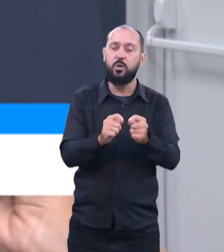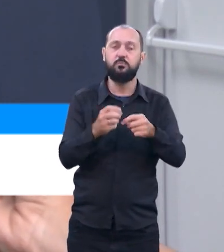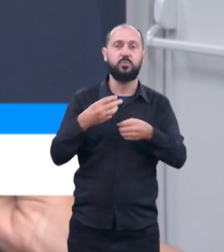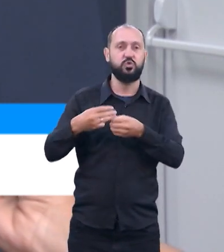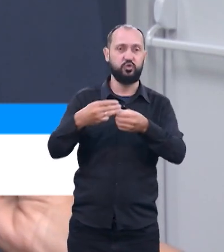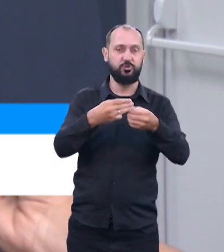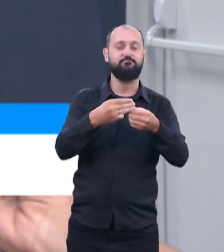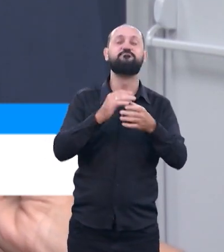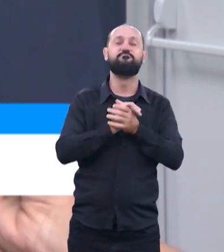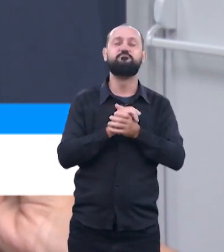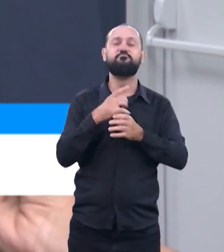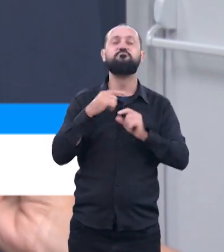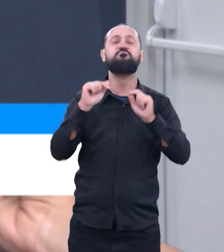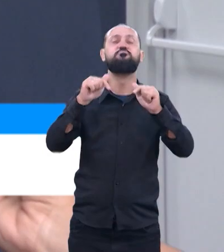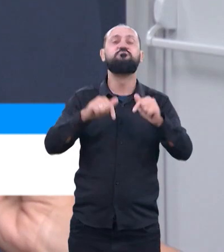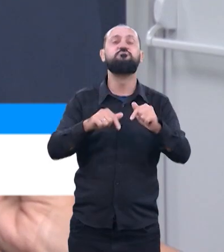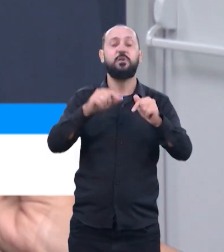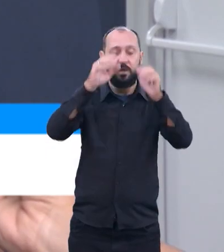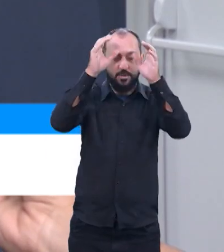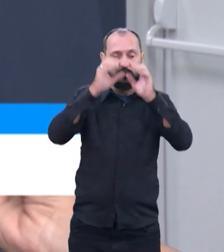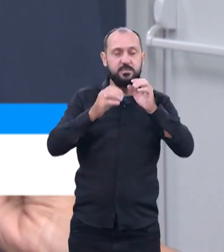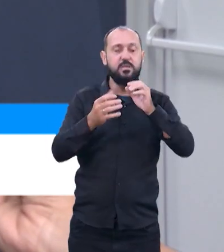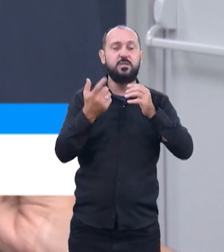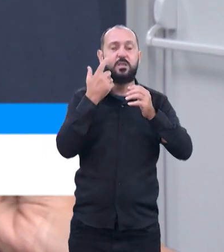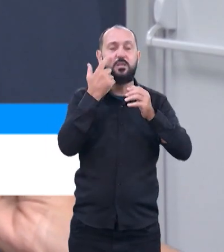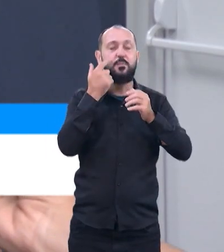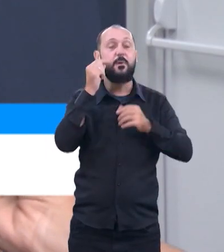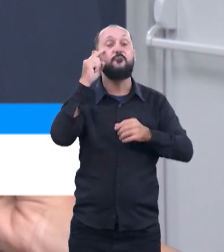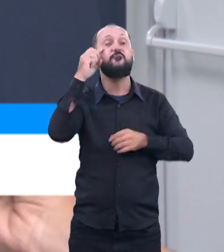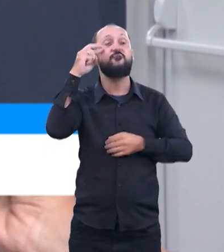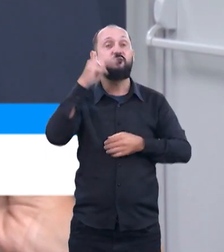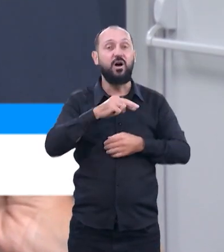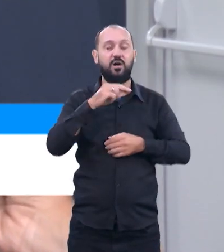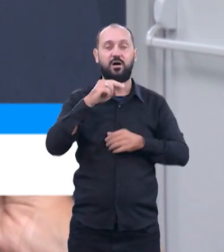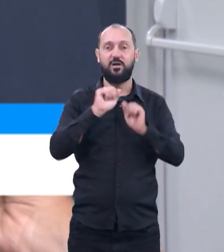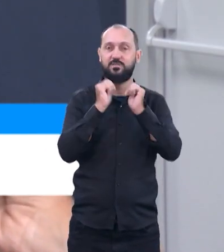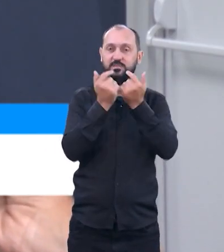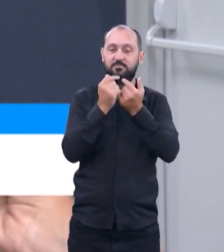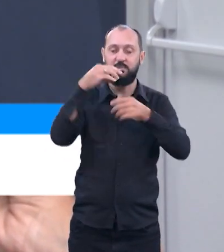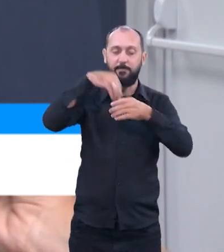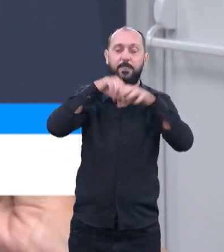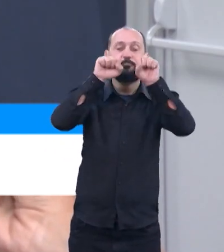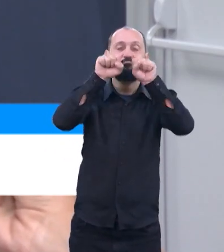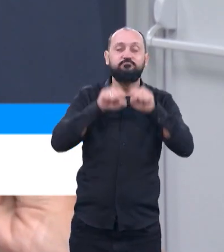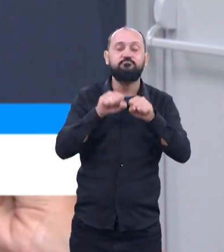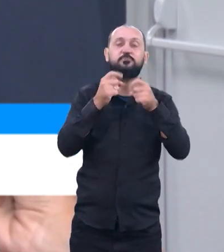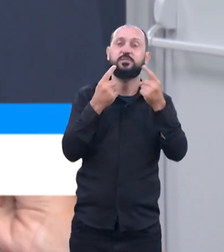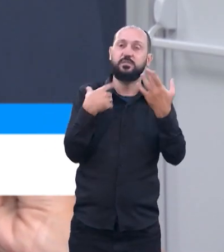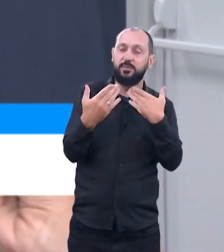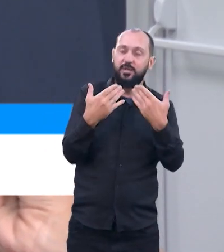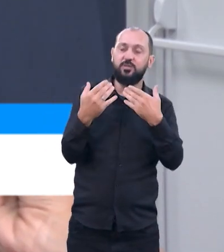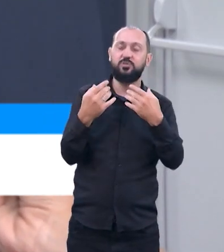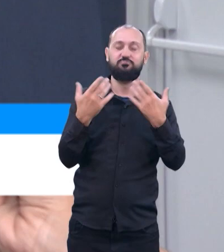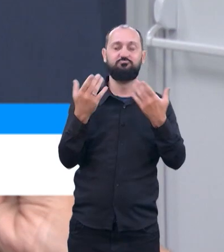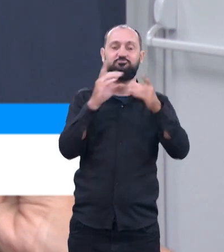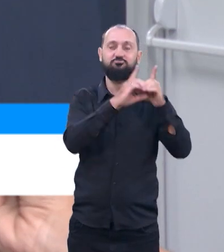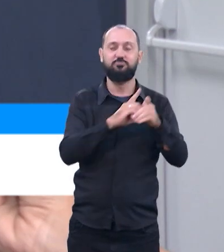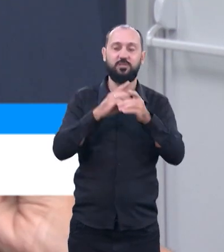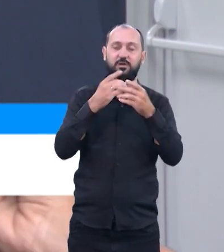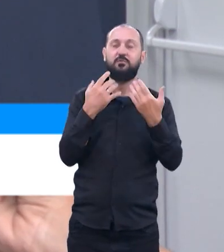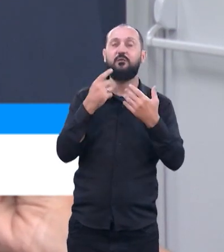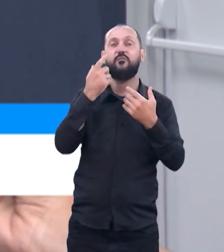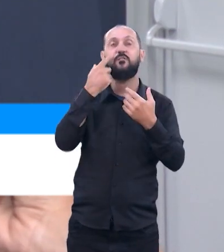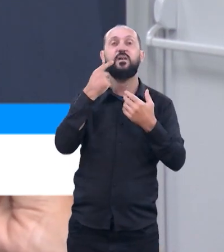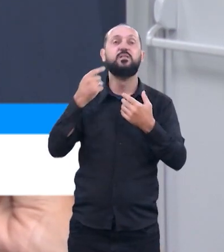município, e trazer o cidadão para mais perto da Assembleia Legislativa nesse debate, nessa discussão,